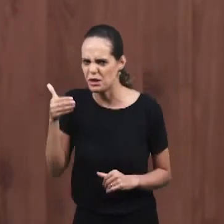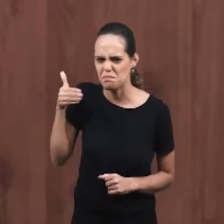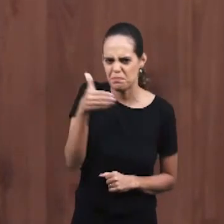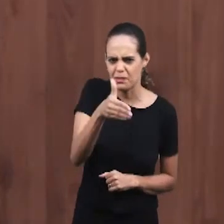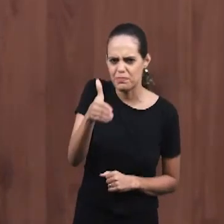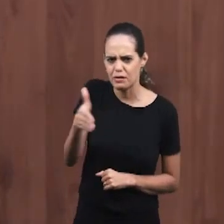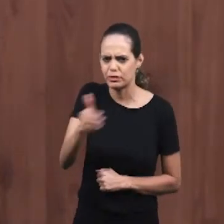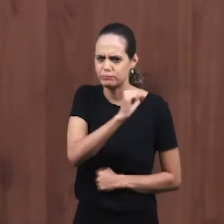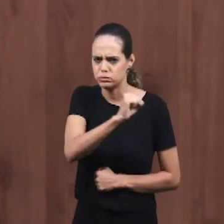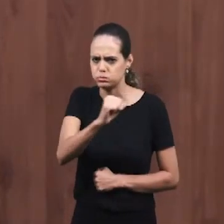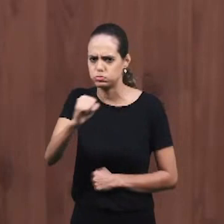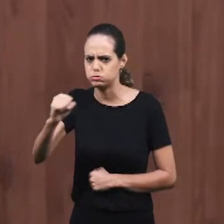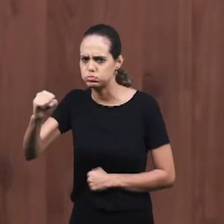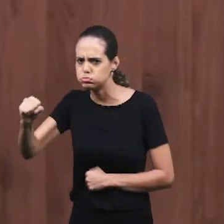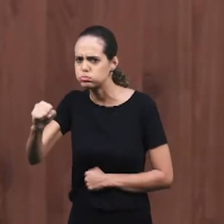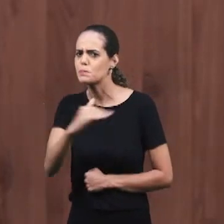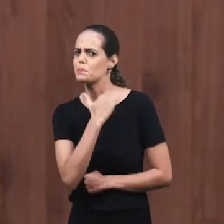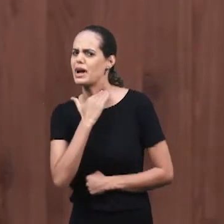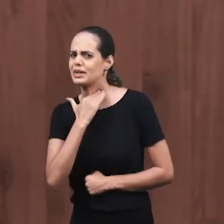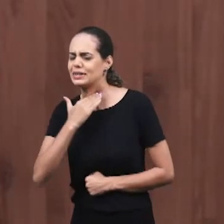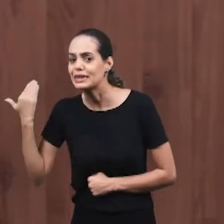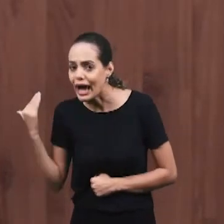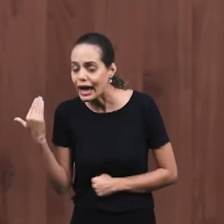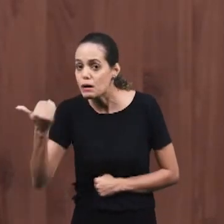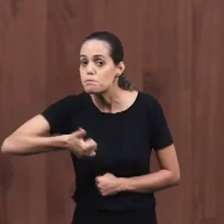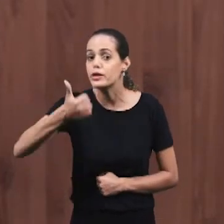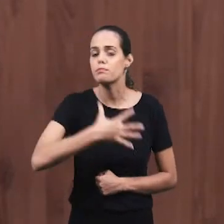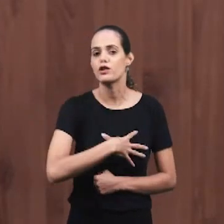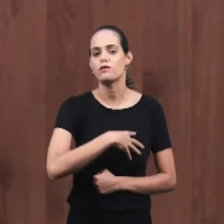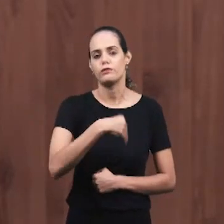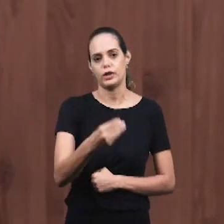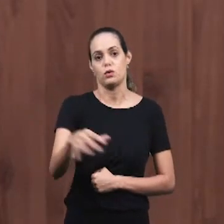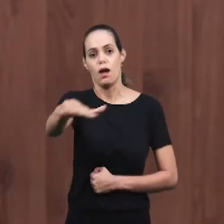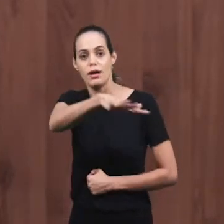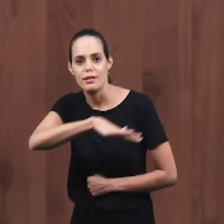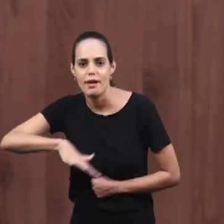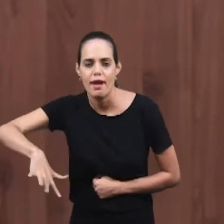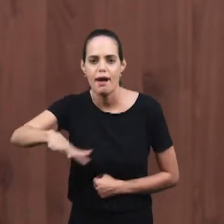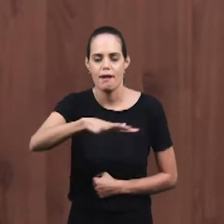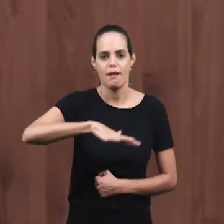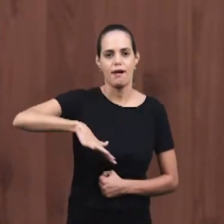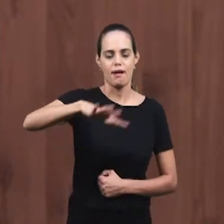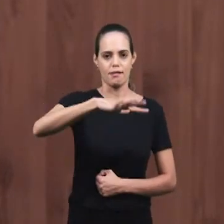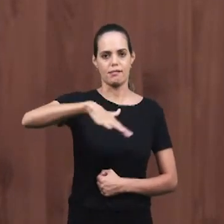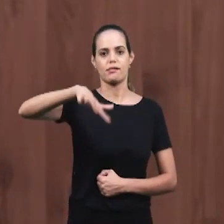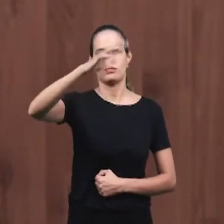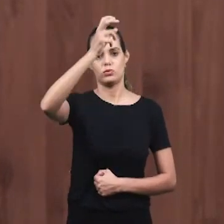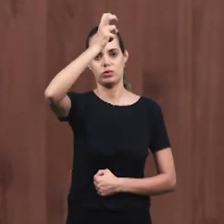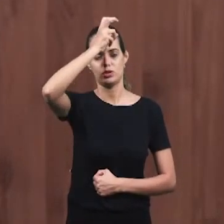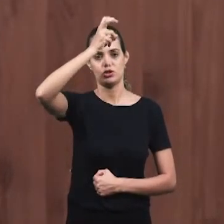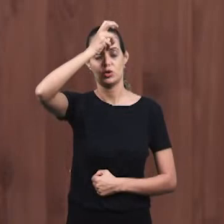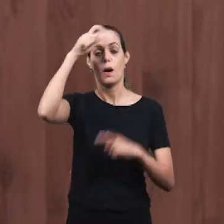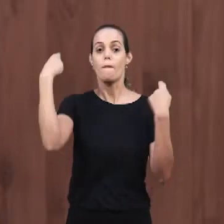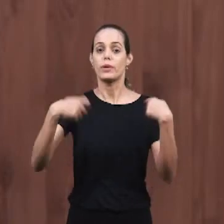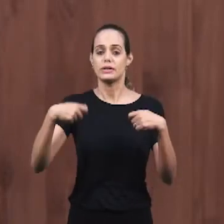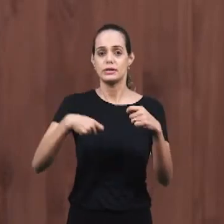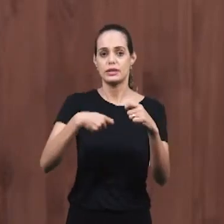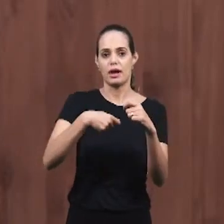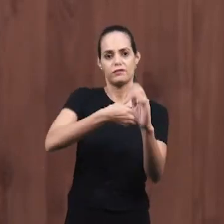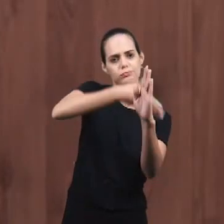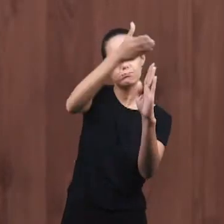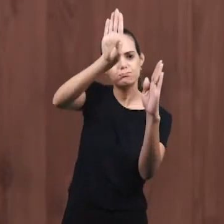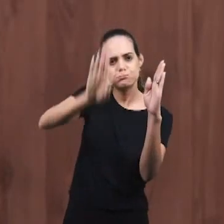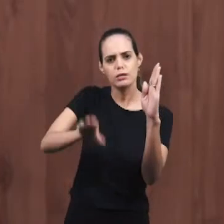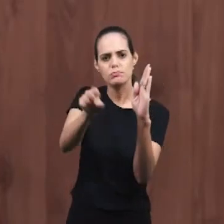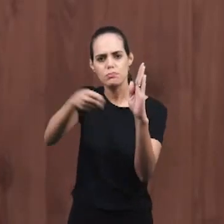passar naquela noite para ferir os primogênitos do Egito. E era preciso então passar o sangue do cordeiro em ambas as ombreiras